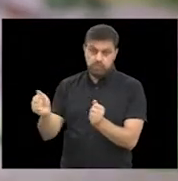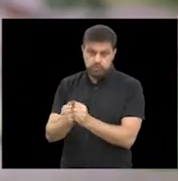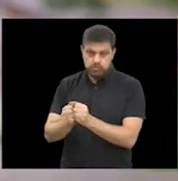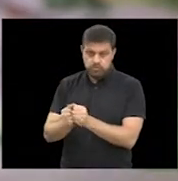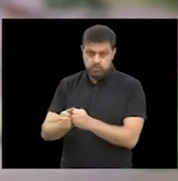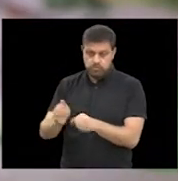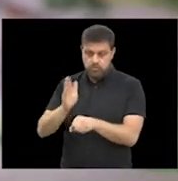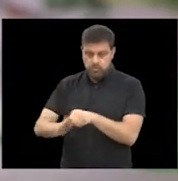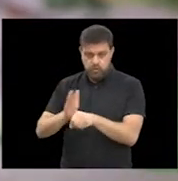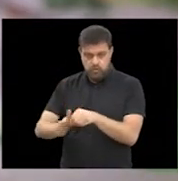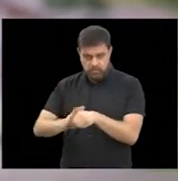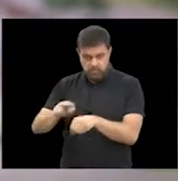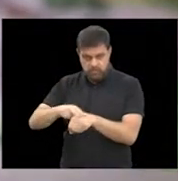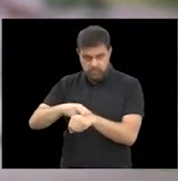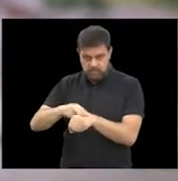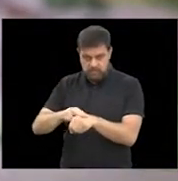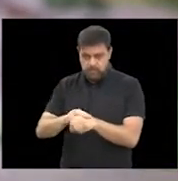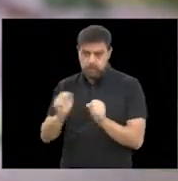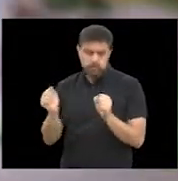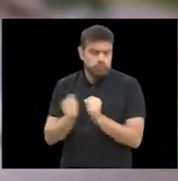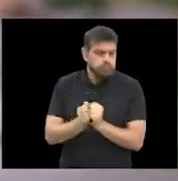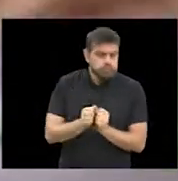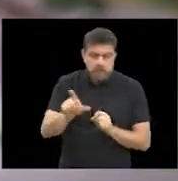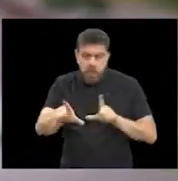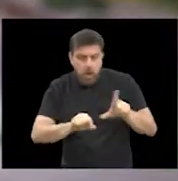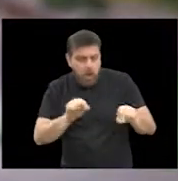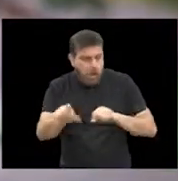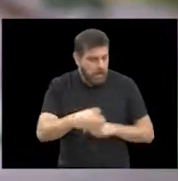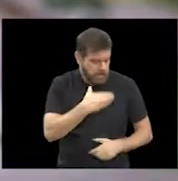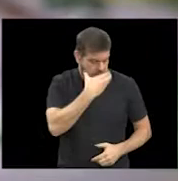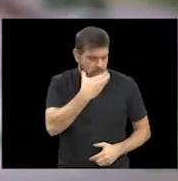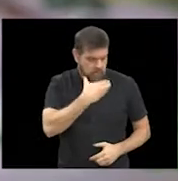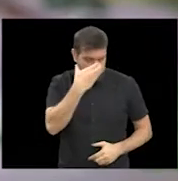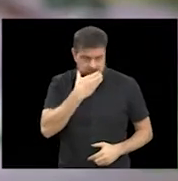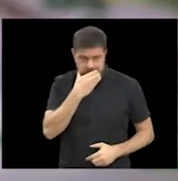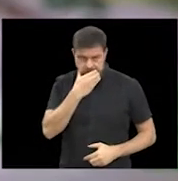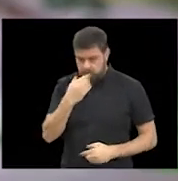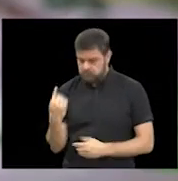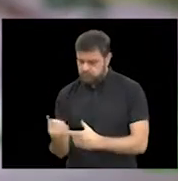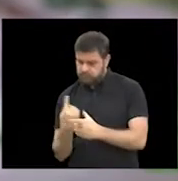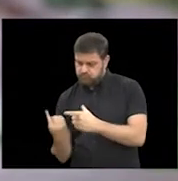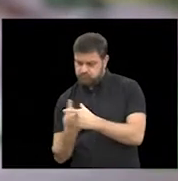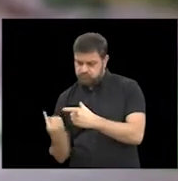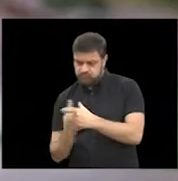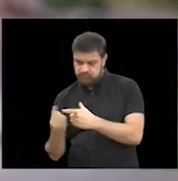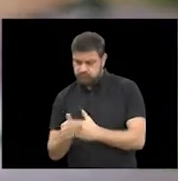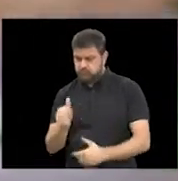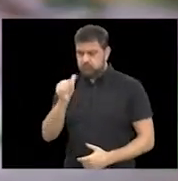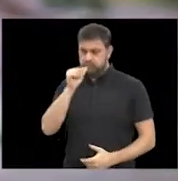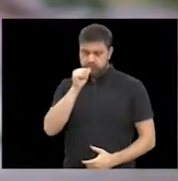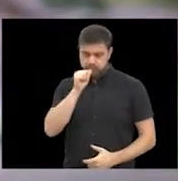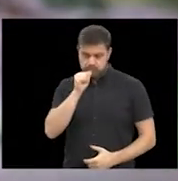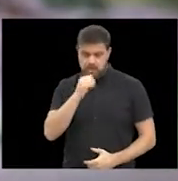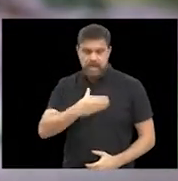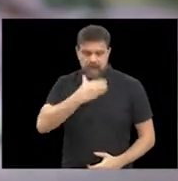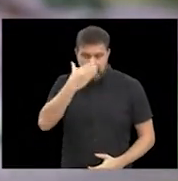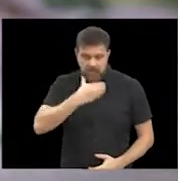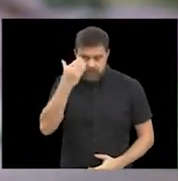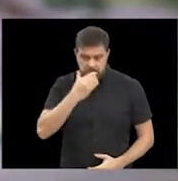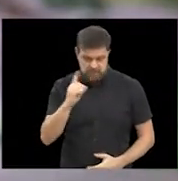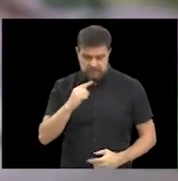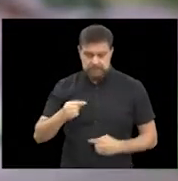folha de couve e alguma fruta que não vá fazer mal para esse estômago. Não é toda fruta ácida que vai fazer mal para o